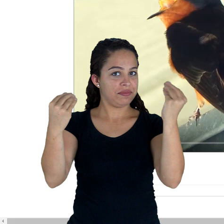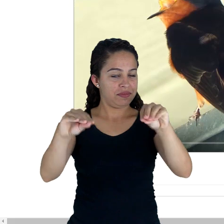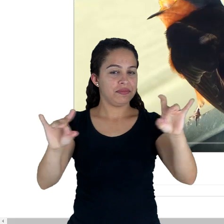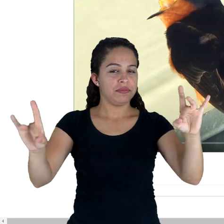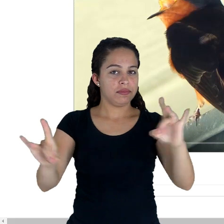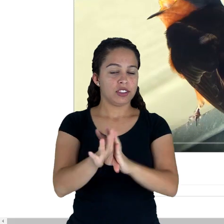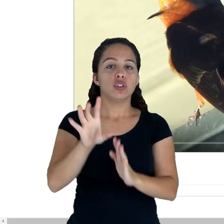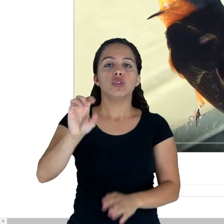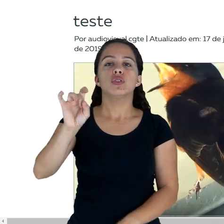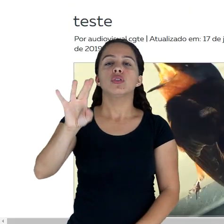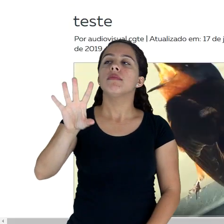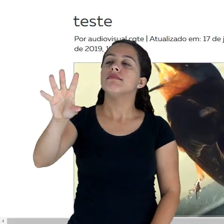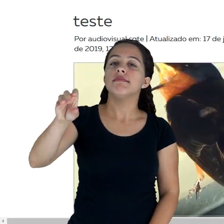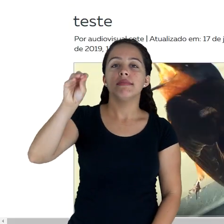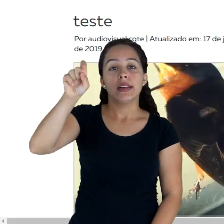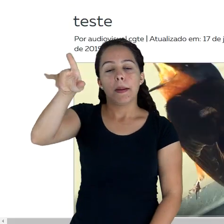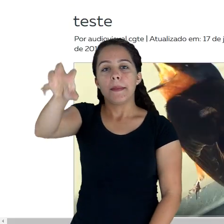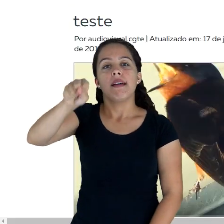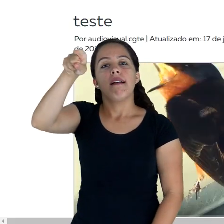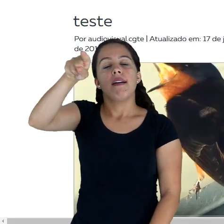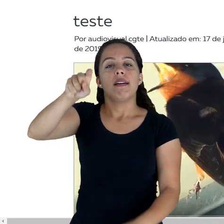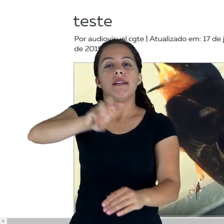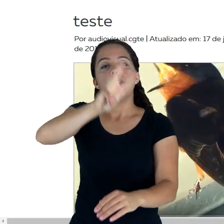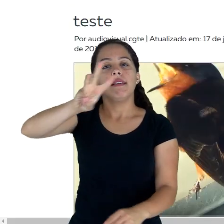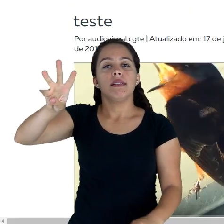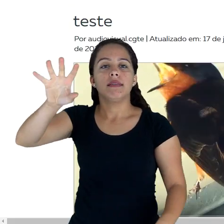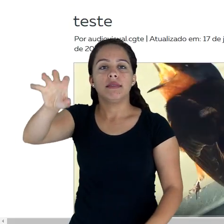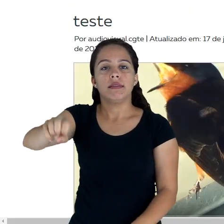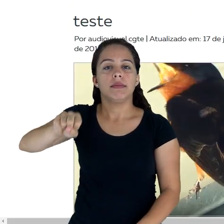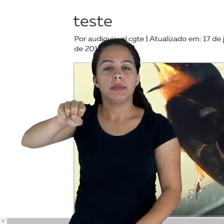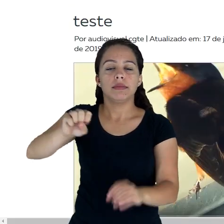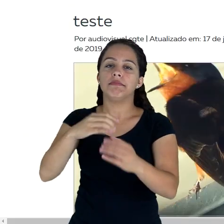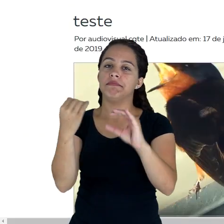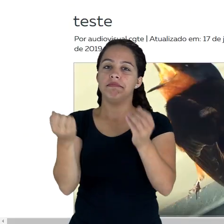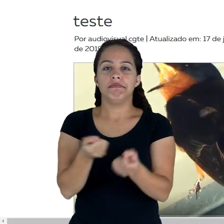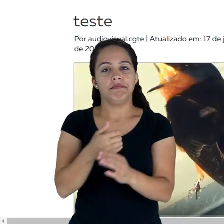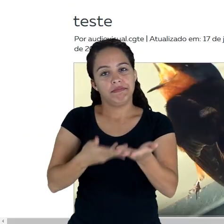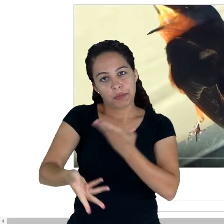pronto agora já está publicado agora basta pegar o link